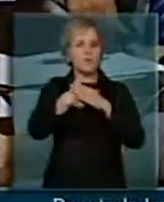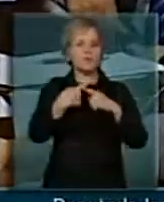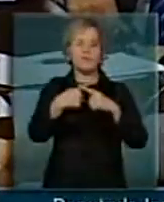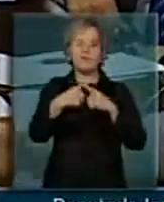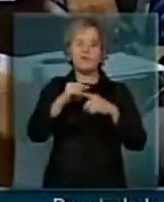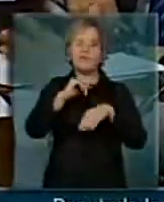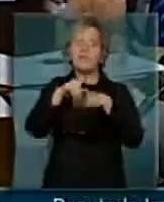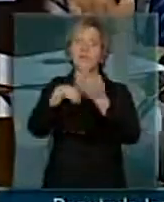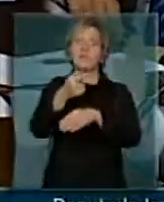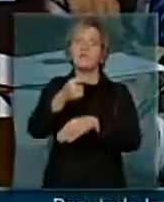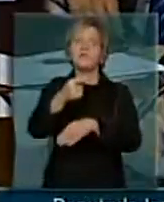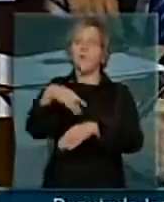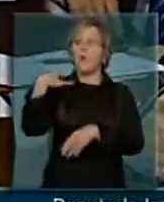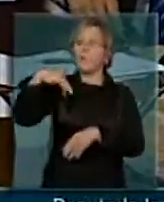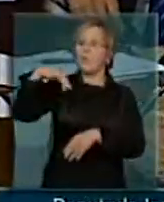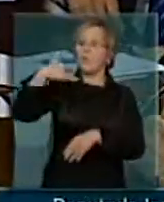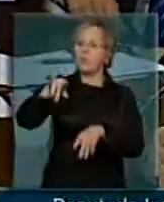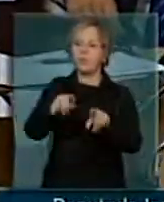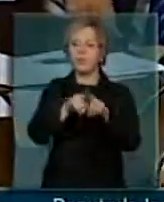que às vezes oneram